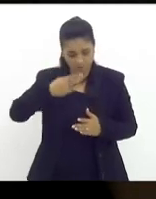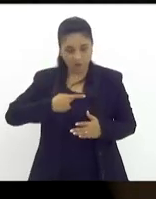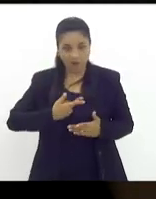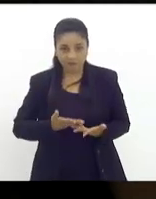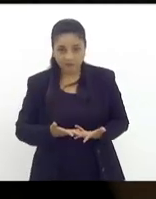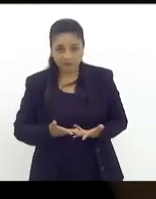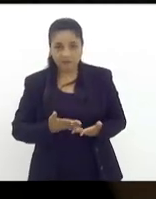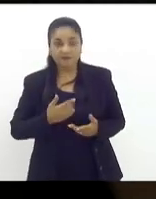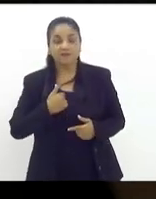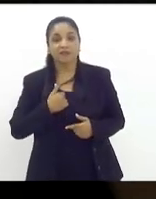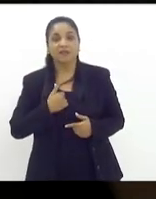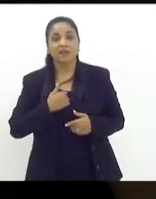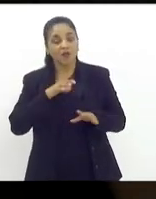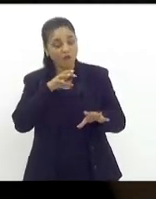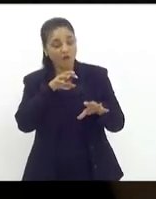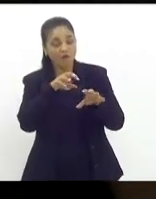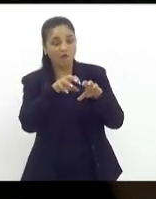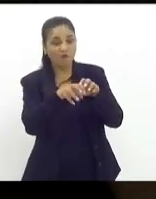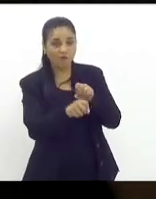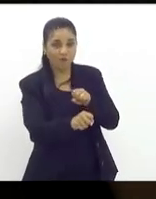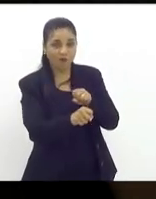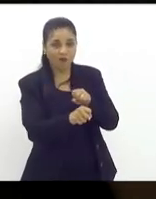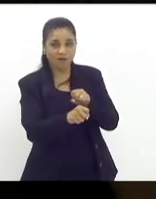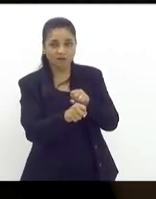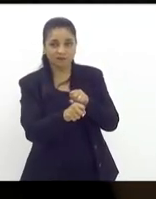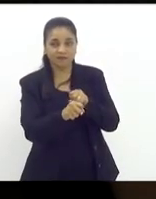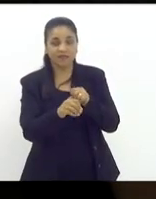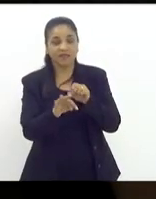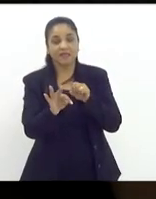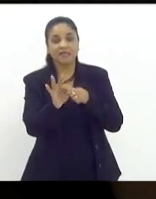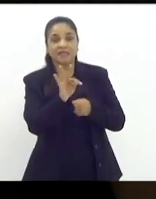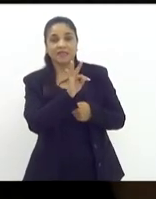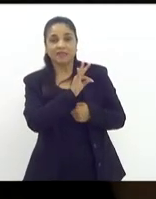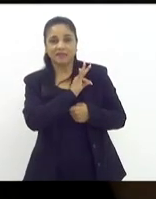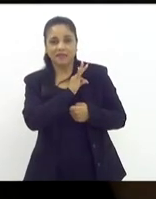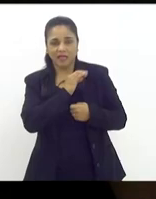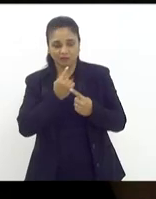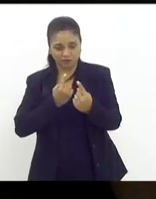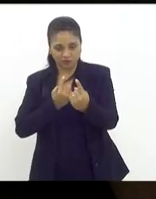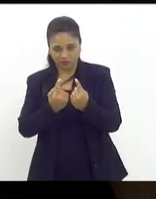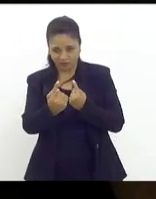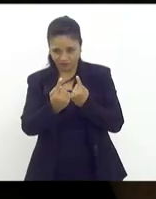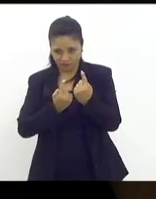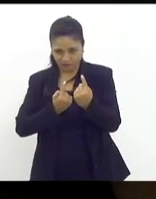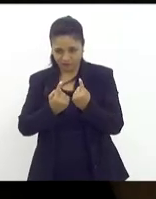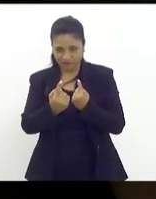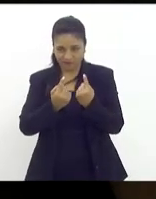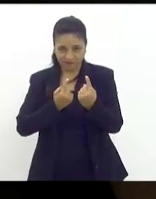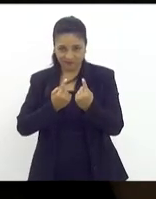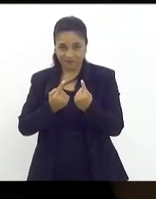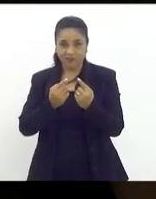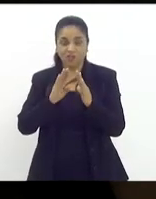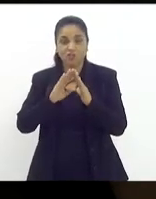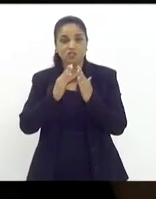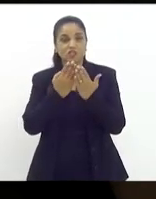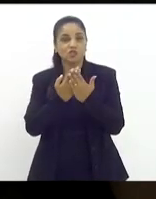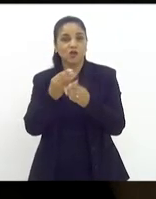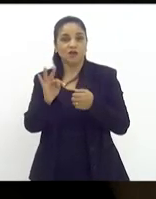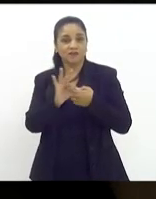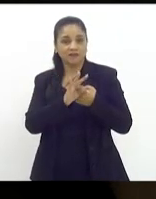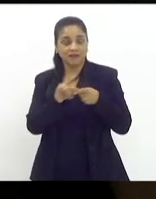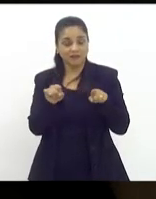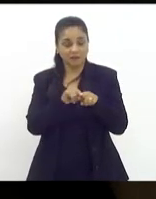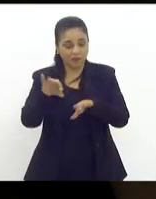Eu sou formado em técnico de estradas pela Escola Técnica Nacional e sou engenheiro civil formado